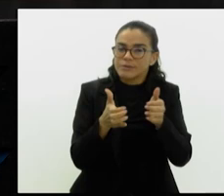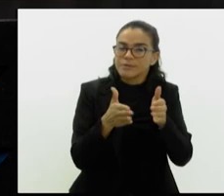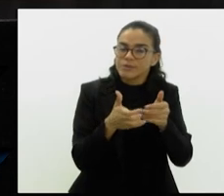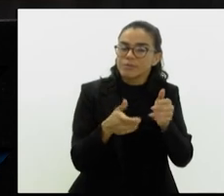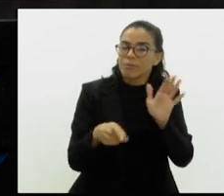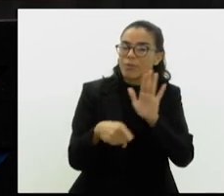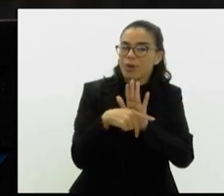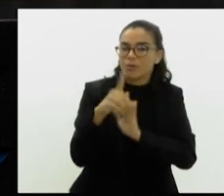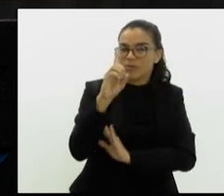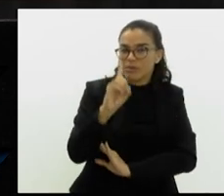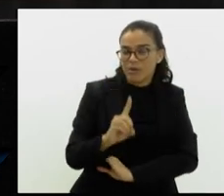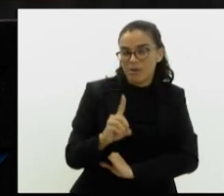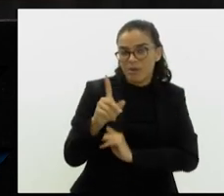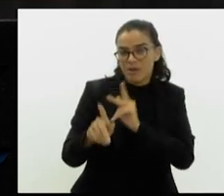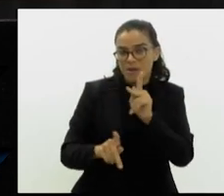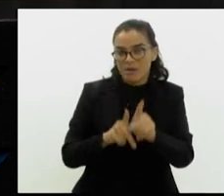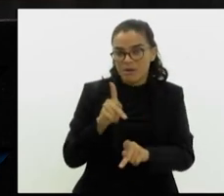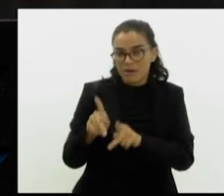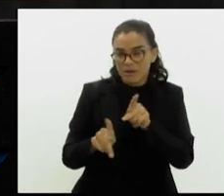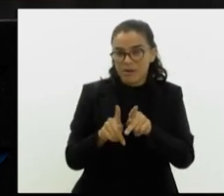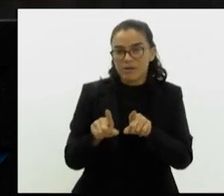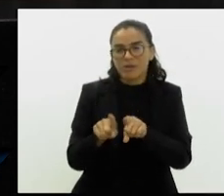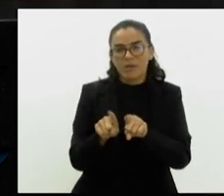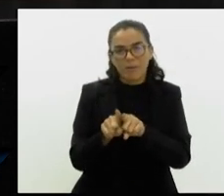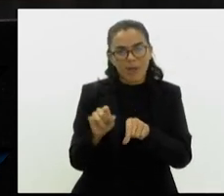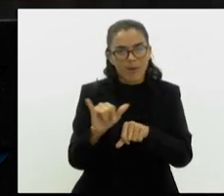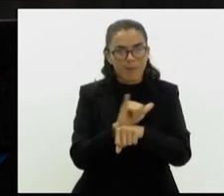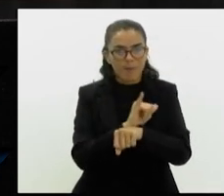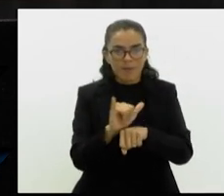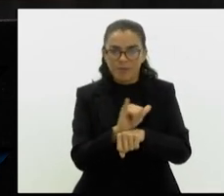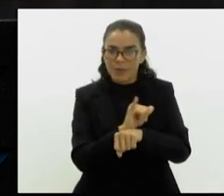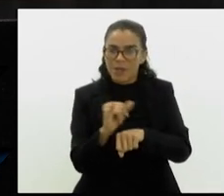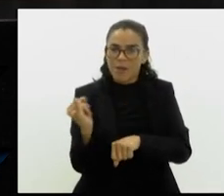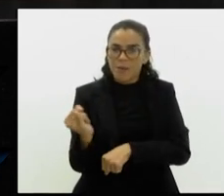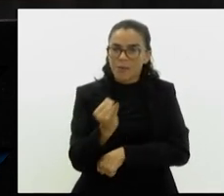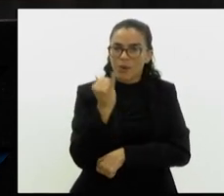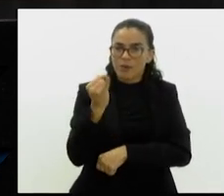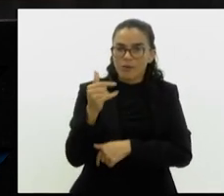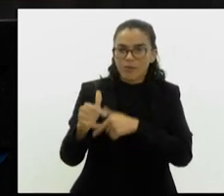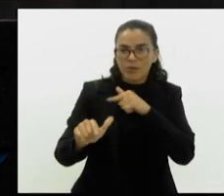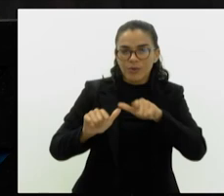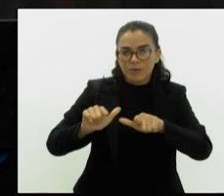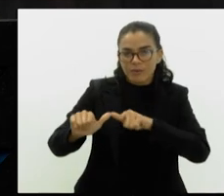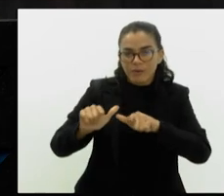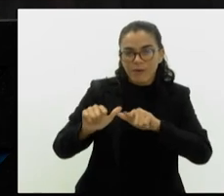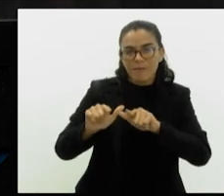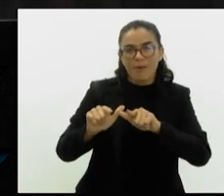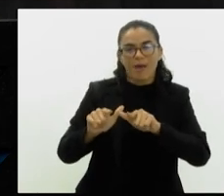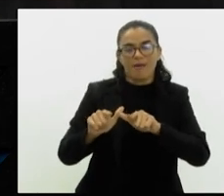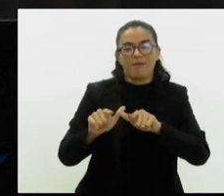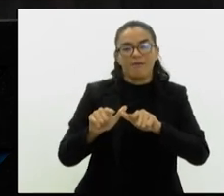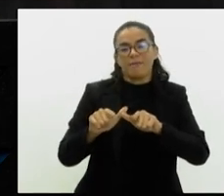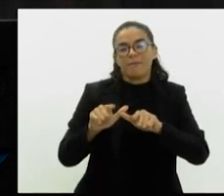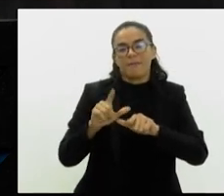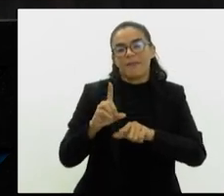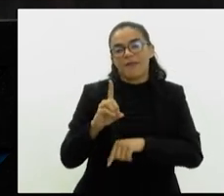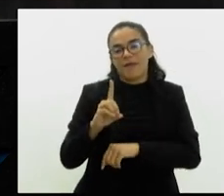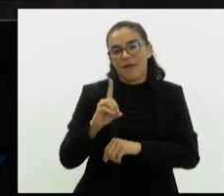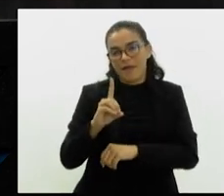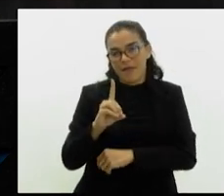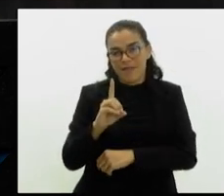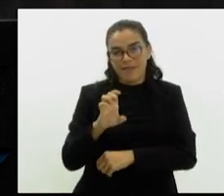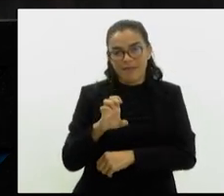da população aquilo que será um instrumento fundamental pros trabalhos das defesas civis do nosso